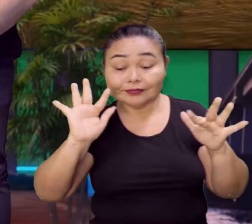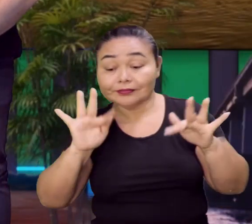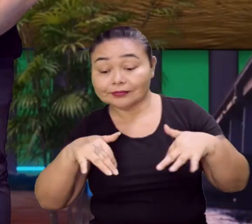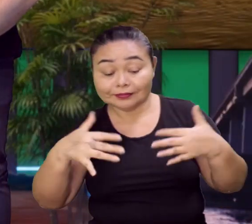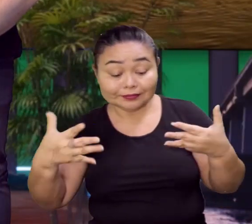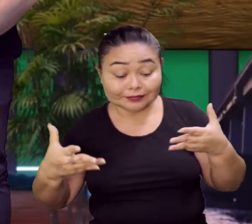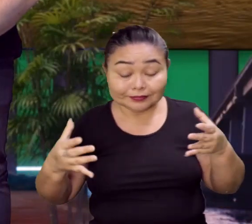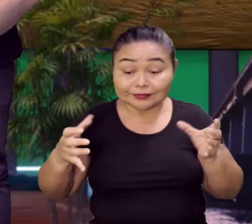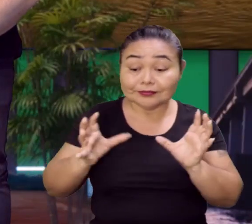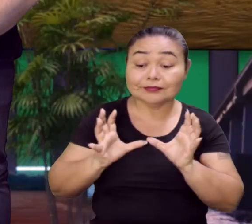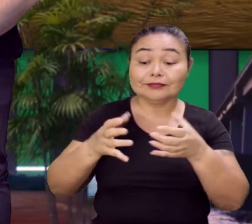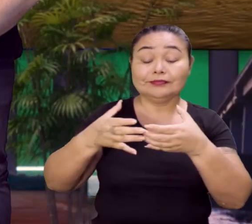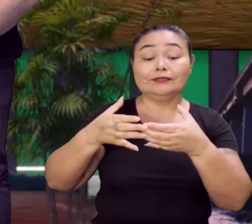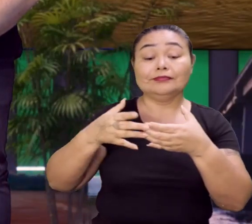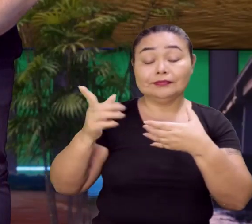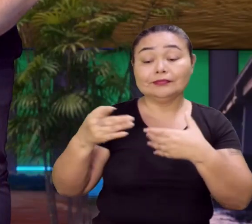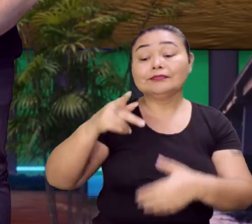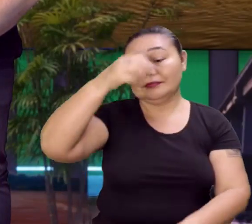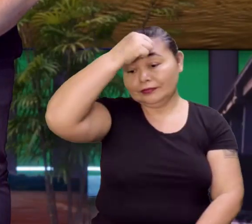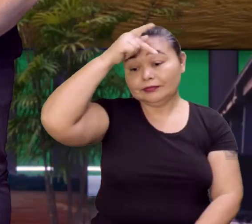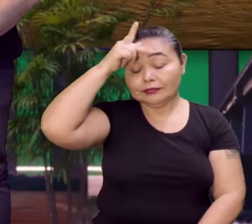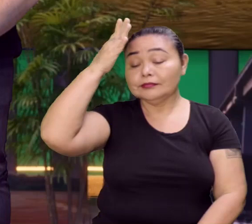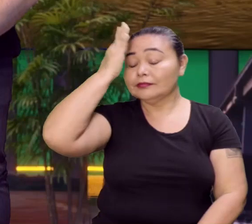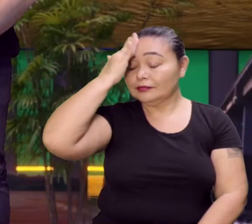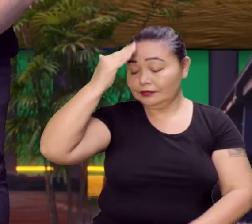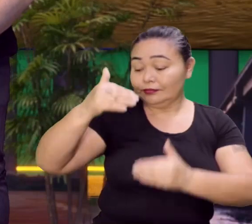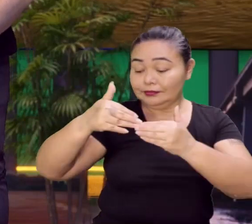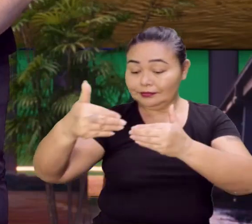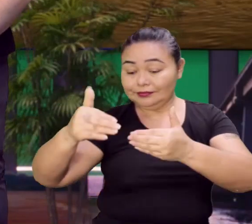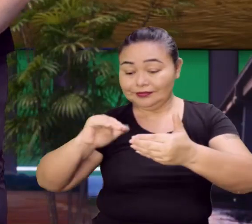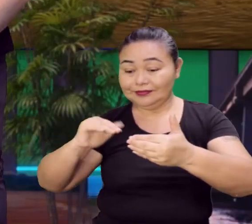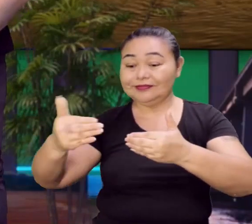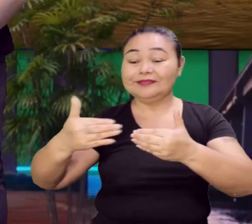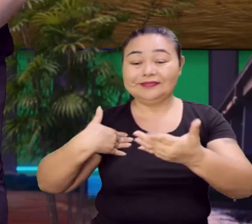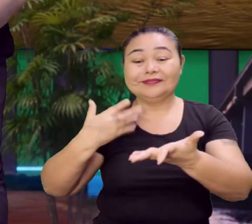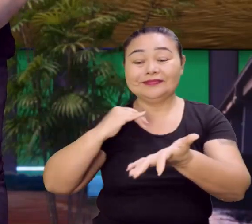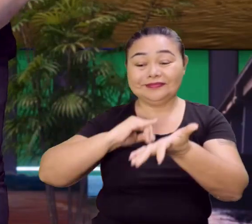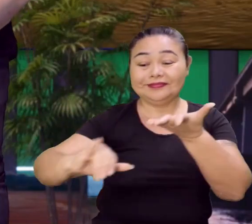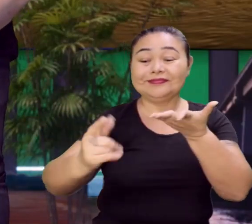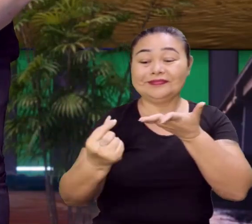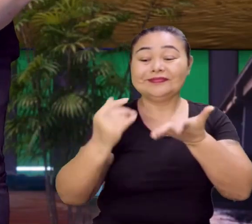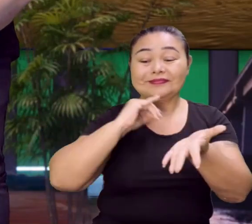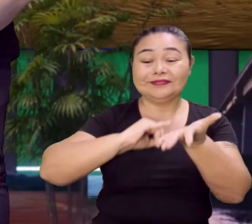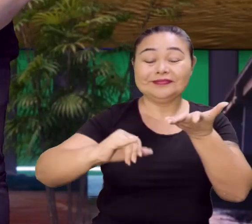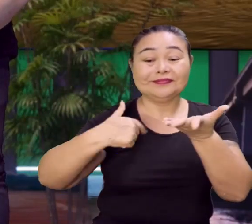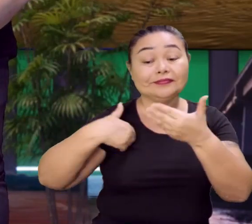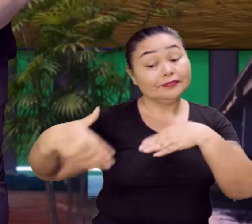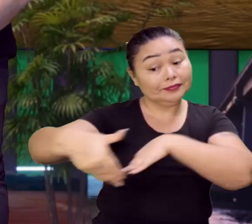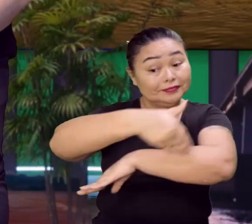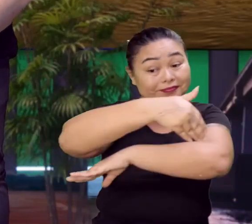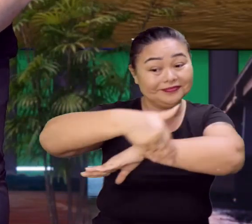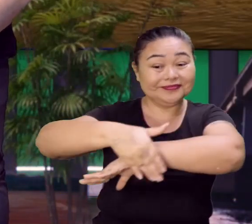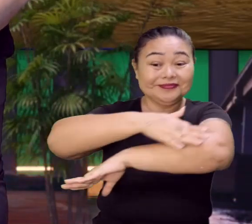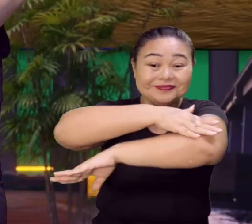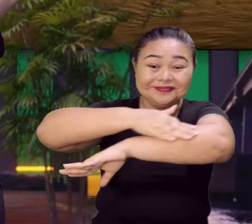outra termina. Isso mesmo. Mas o prefeito de cada um sabe muito bem onde vai tributar cada uma, né? Ele sabe qual é a rua que ele vai asfaltar,